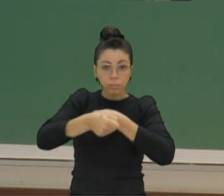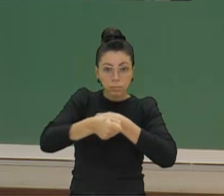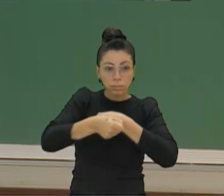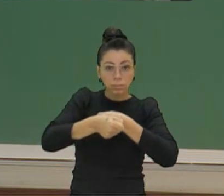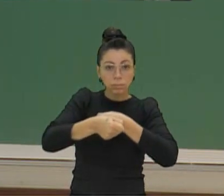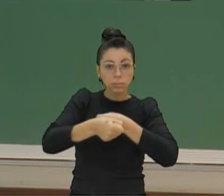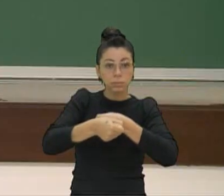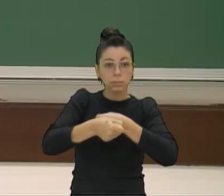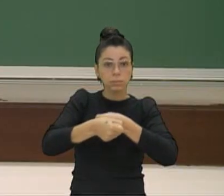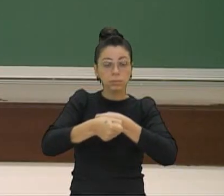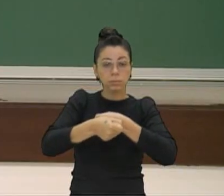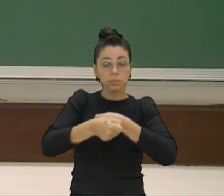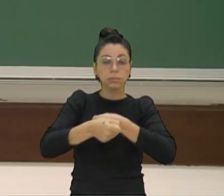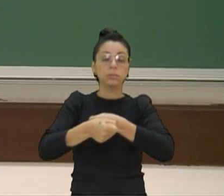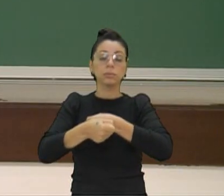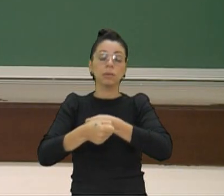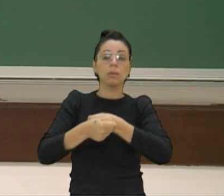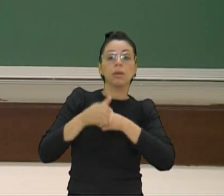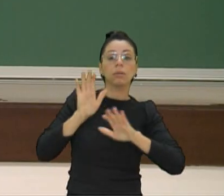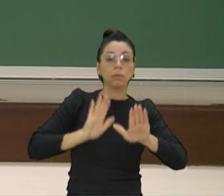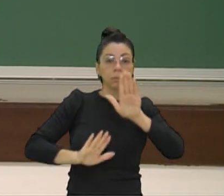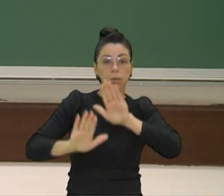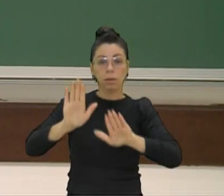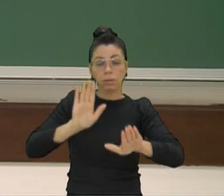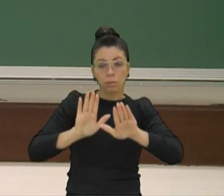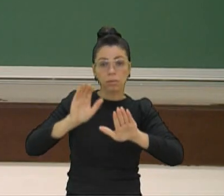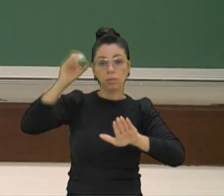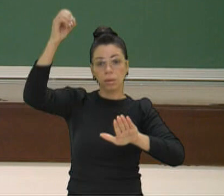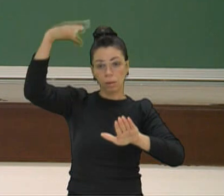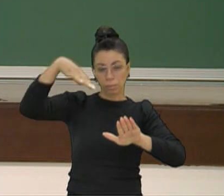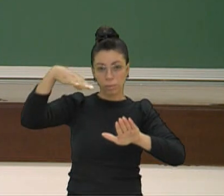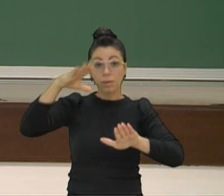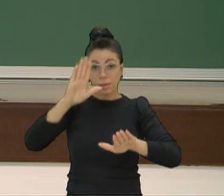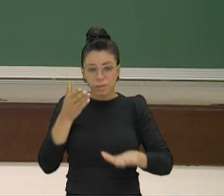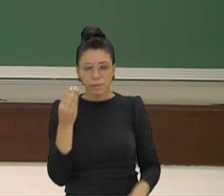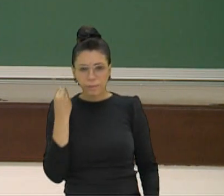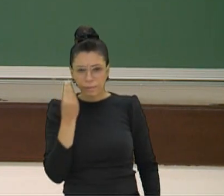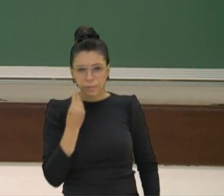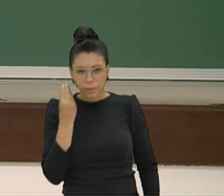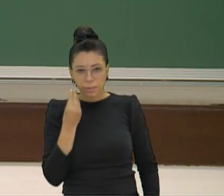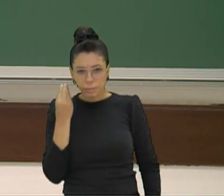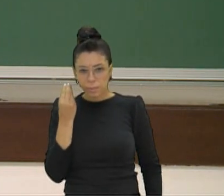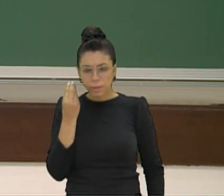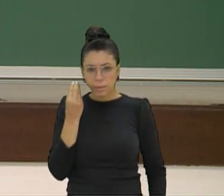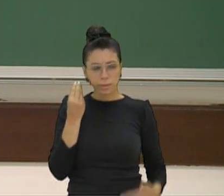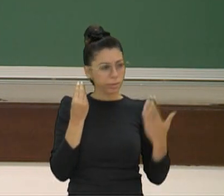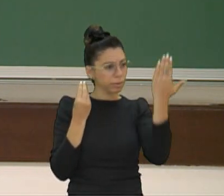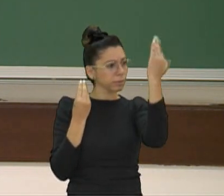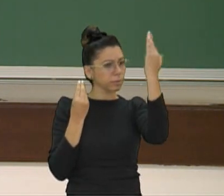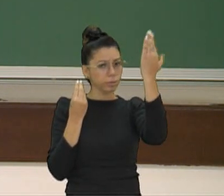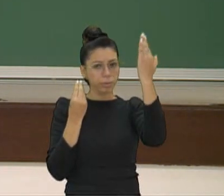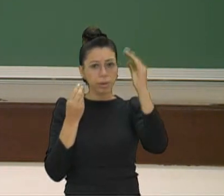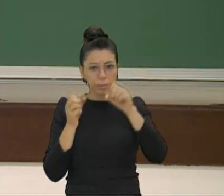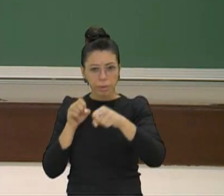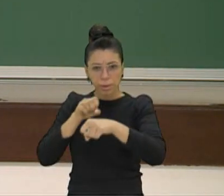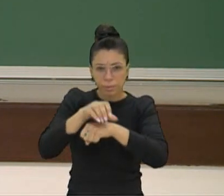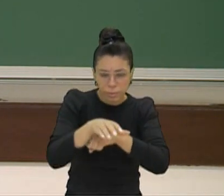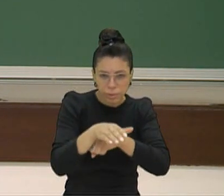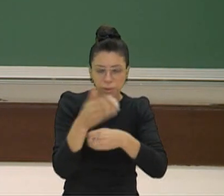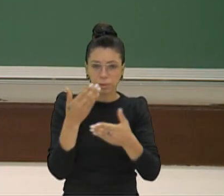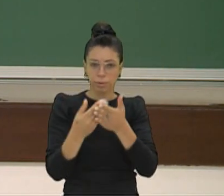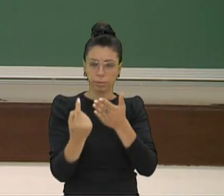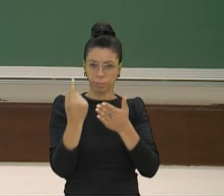se contrai conforme a luminosidade. Você fez aquela experiência na frente do espelho que eu sugeri na aula passada?